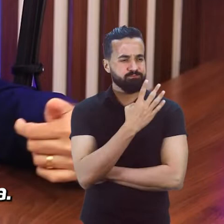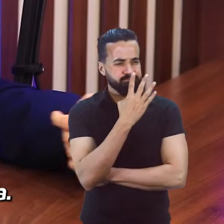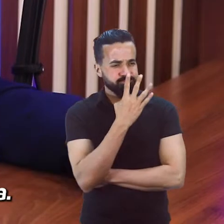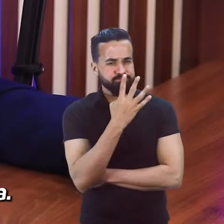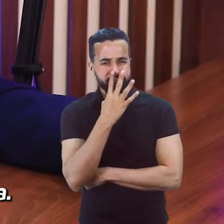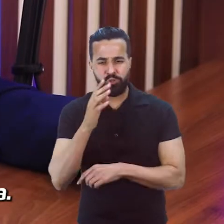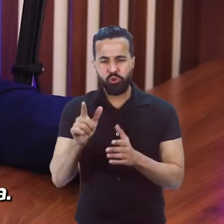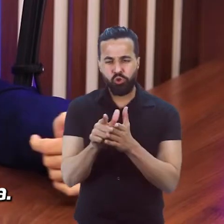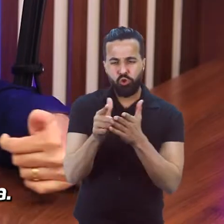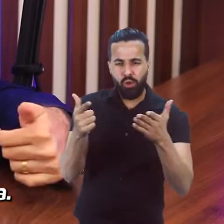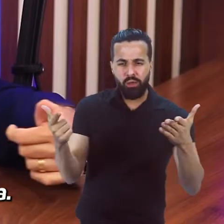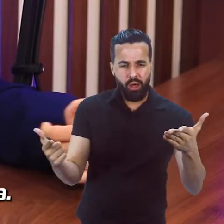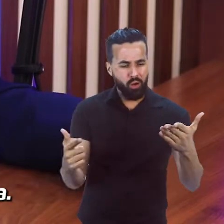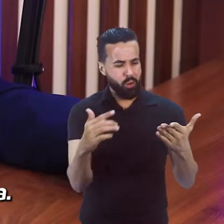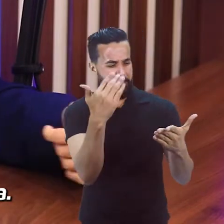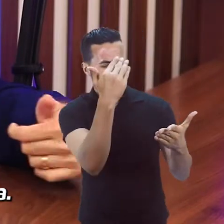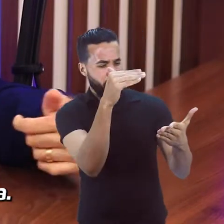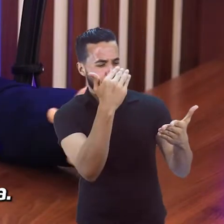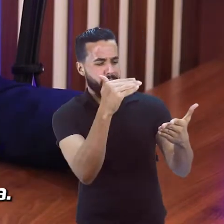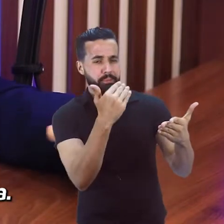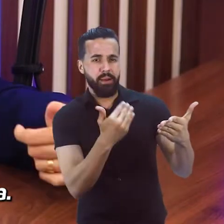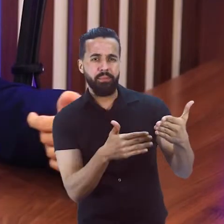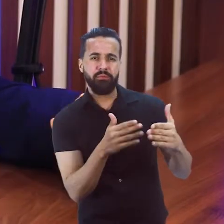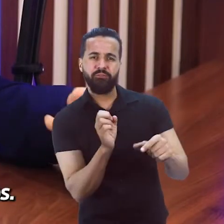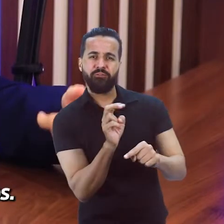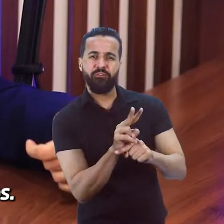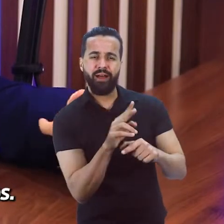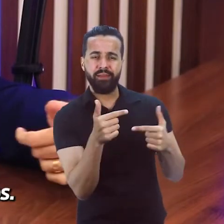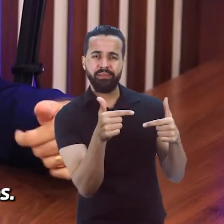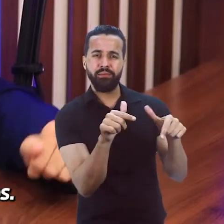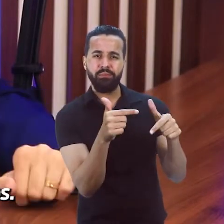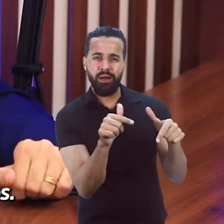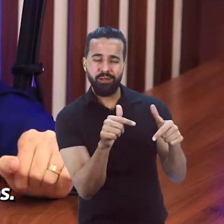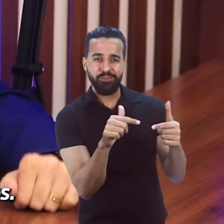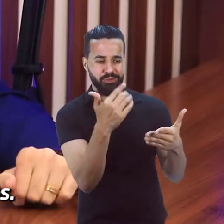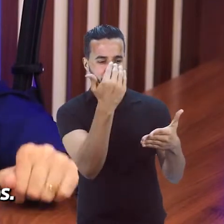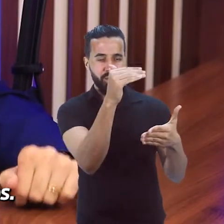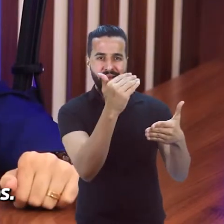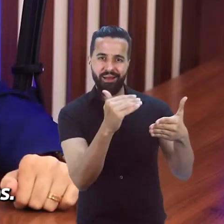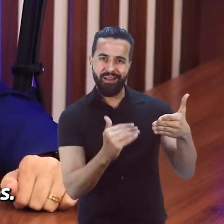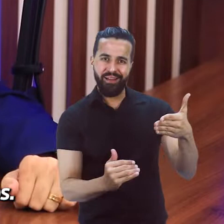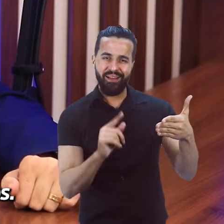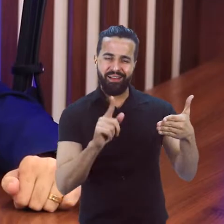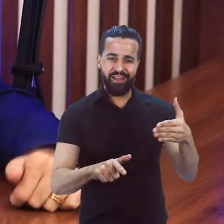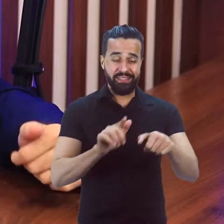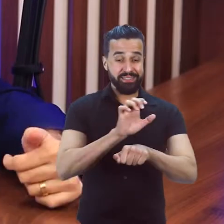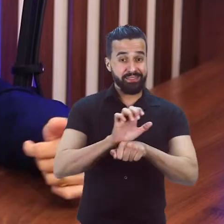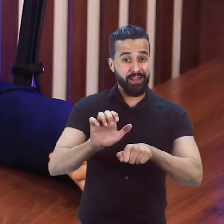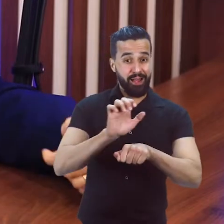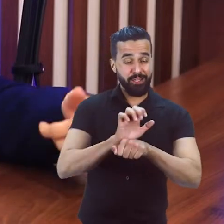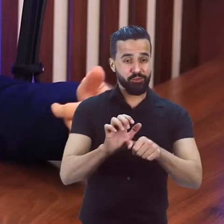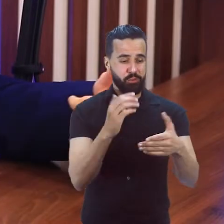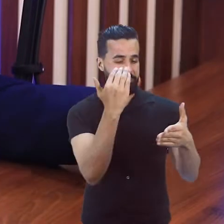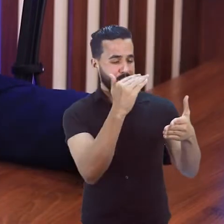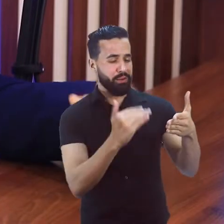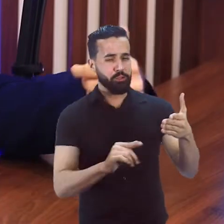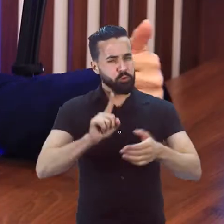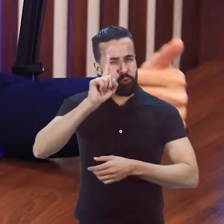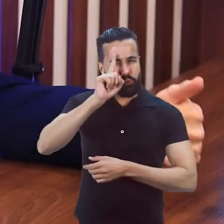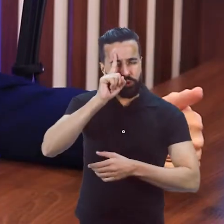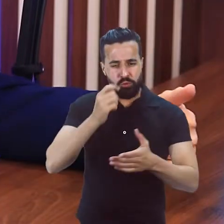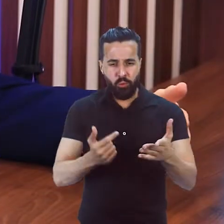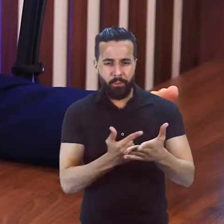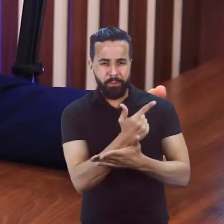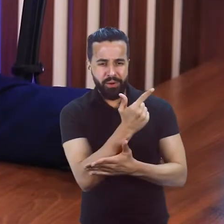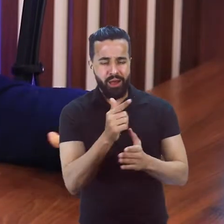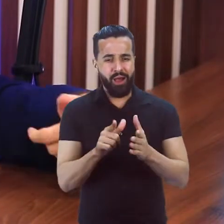olhando classificados, naquela parte de emprego ali, porque tinha a parte de estágios ali nos classificados, né? Todo dia eu comprava o Popular,